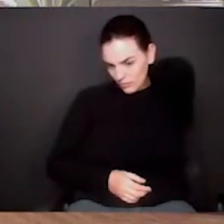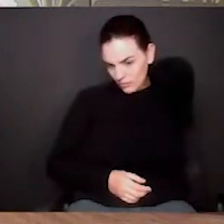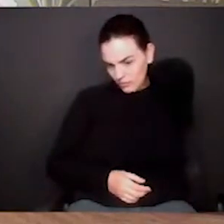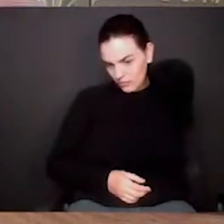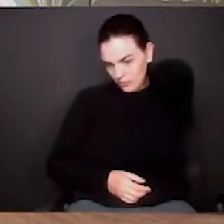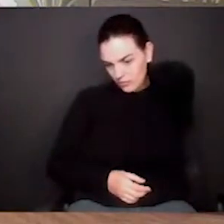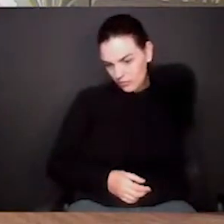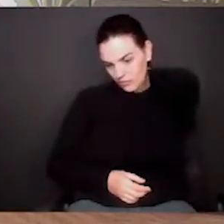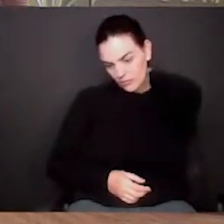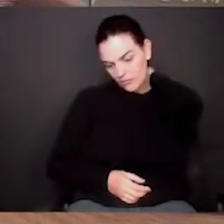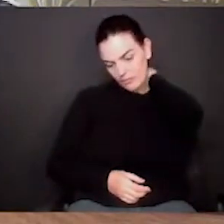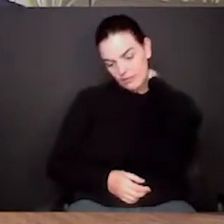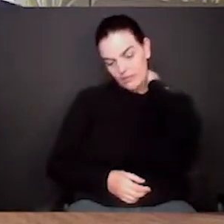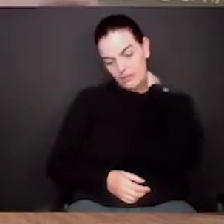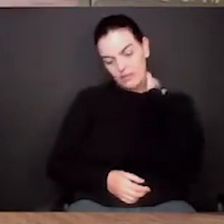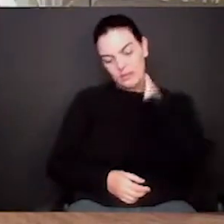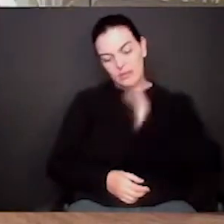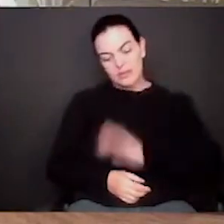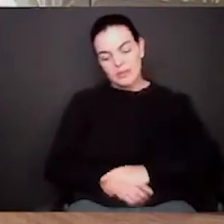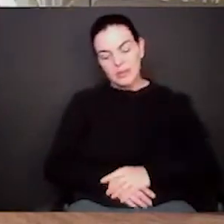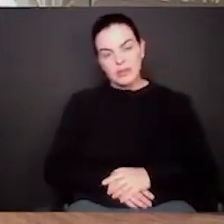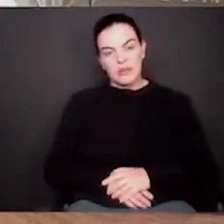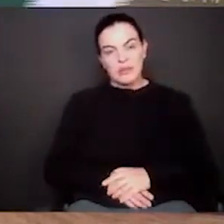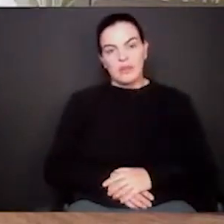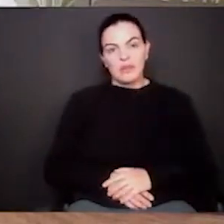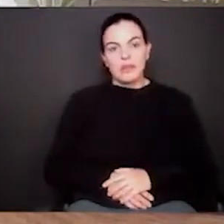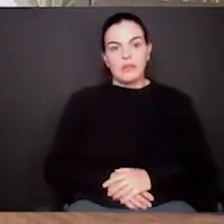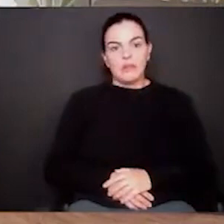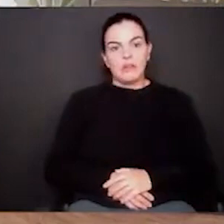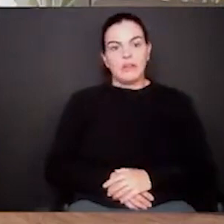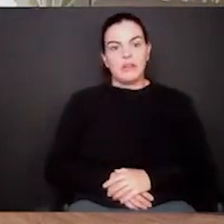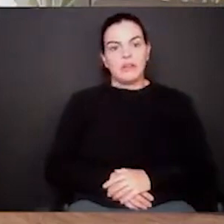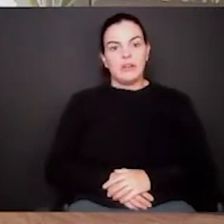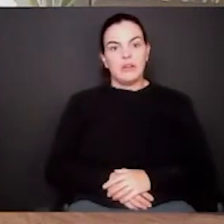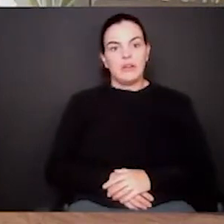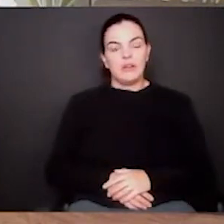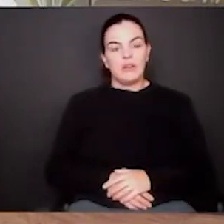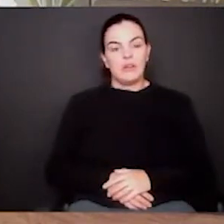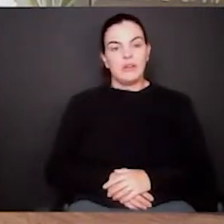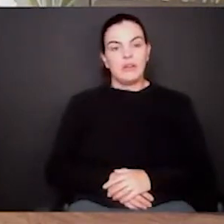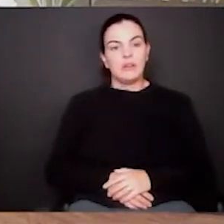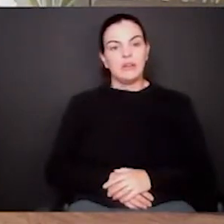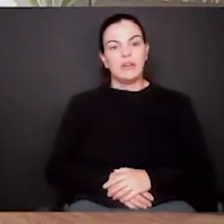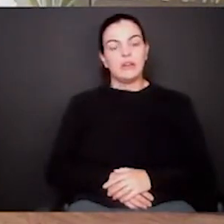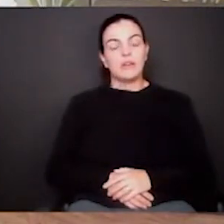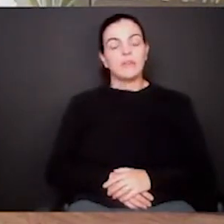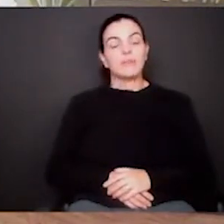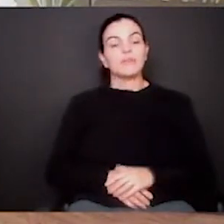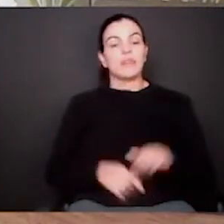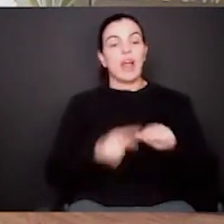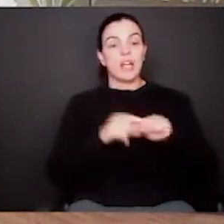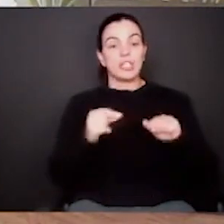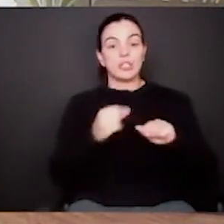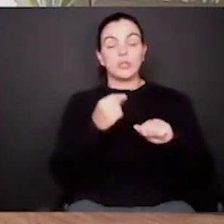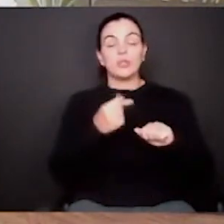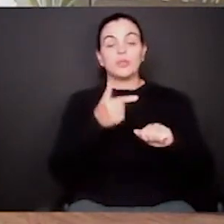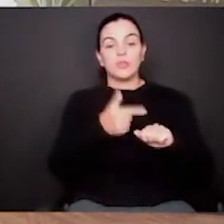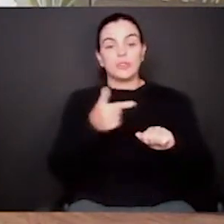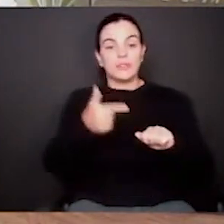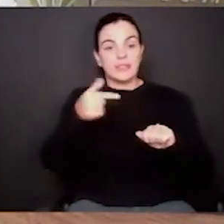do decreto. Nasce também na esteira do que prevê o artigo 227 da Constituição Federal.